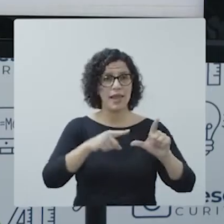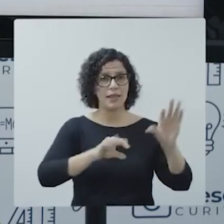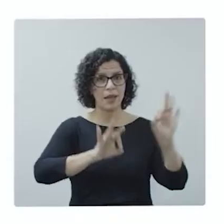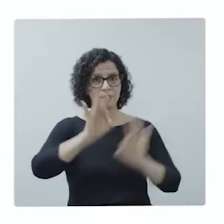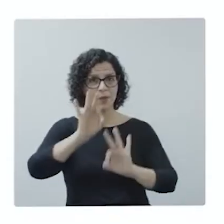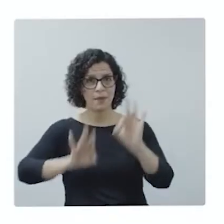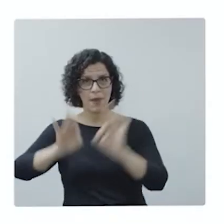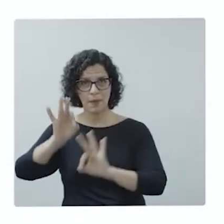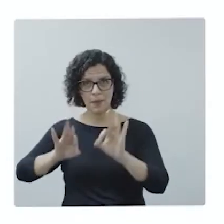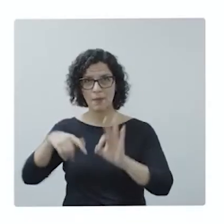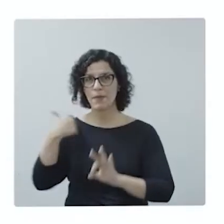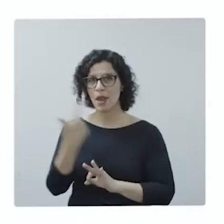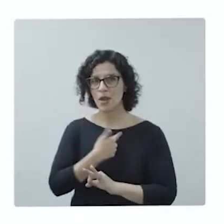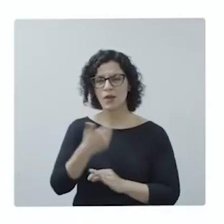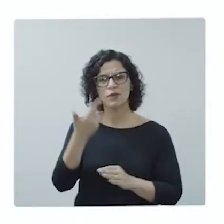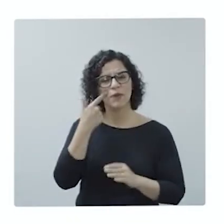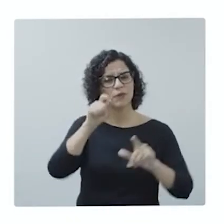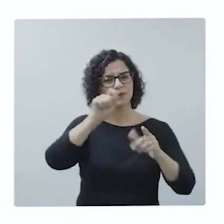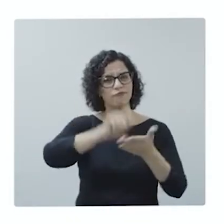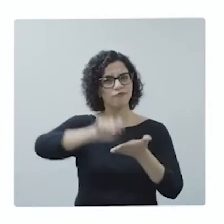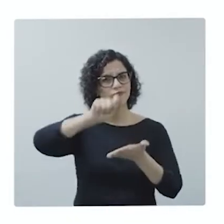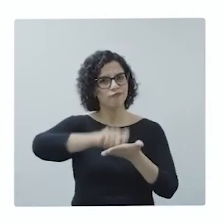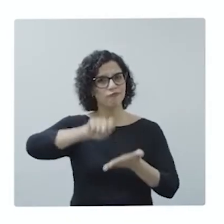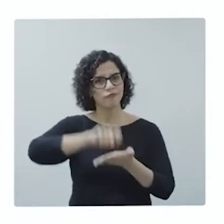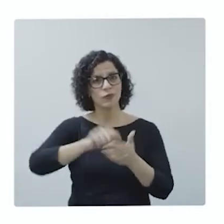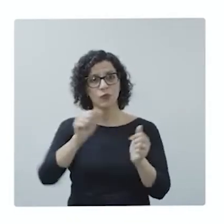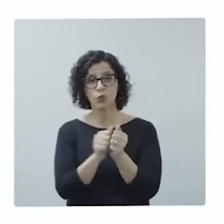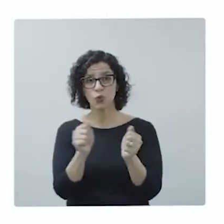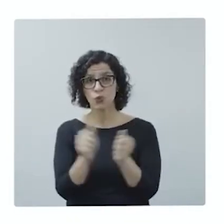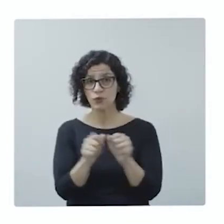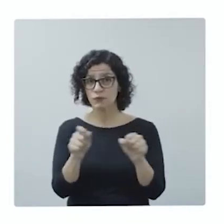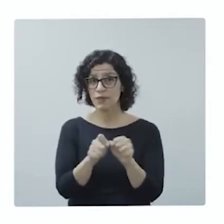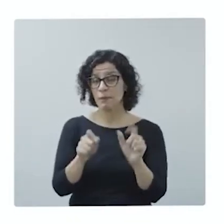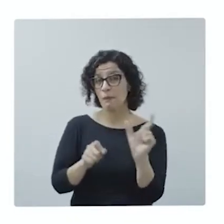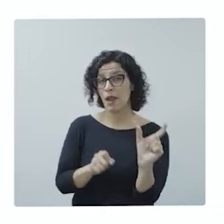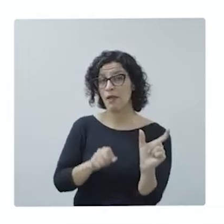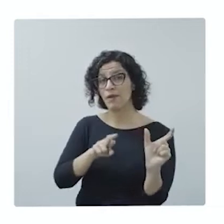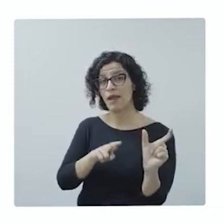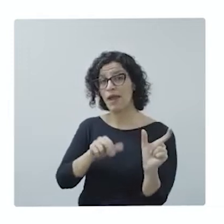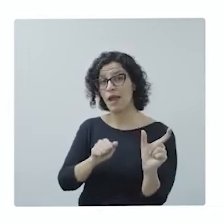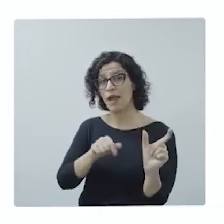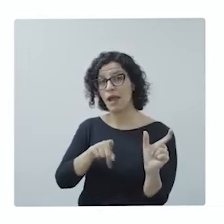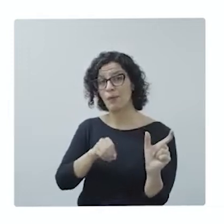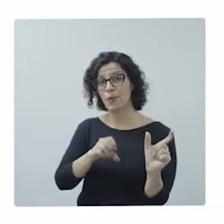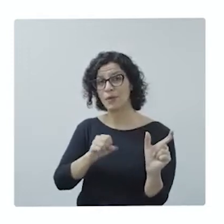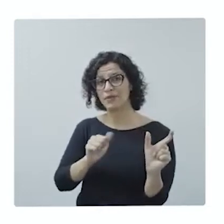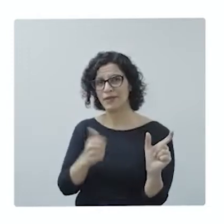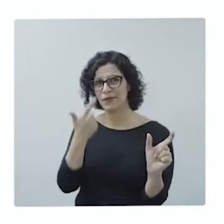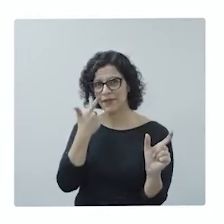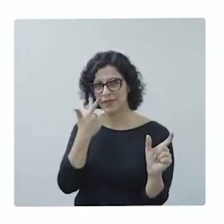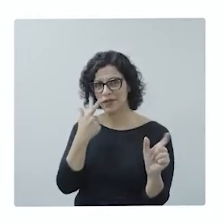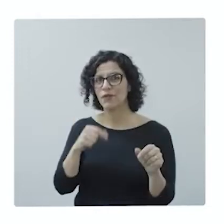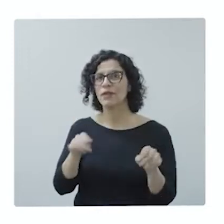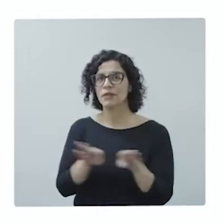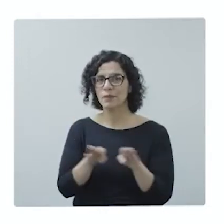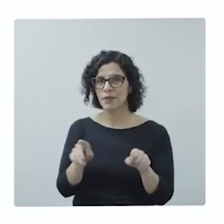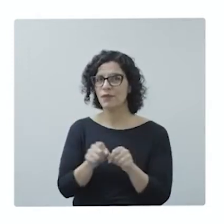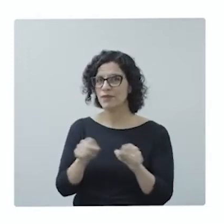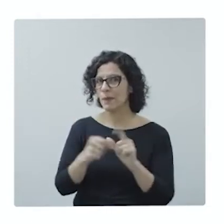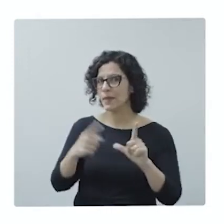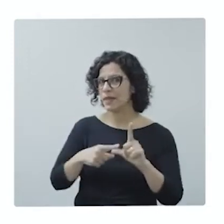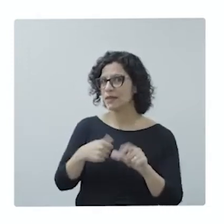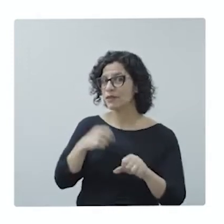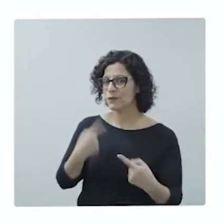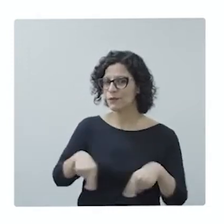alfabeto móvel para nós escrevermos, montarmos aqui a palavra raposa. Eu vou pegar meu